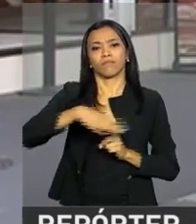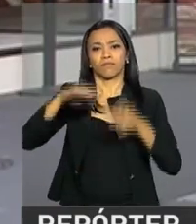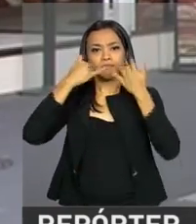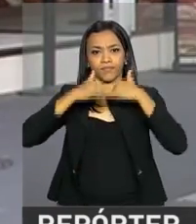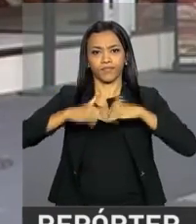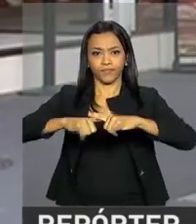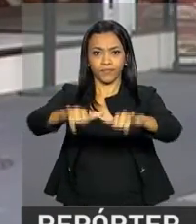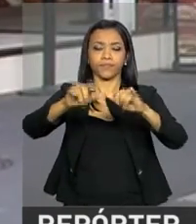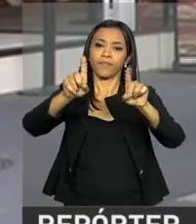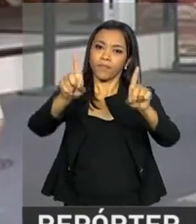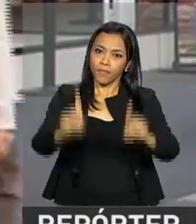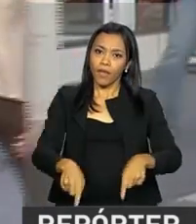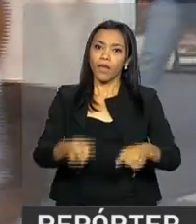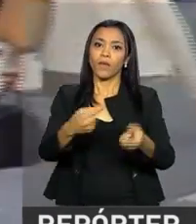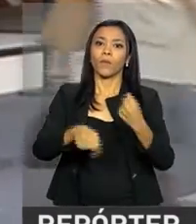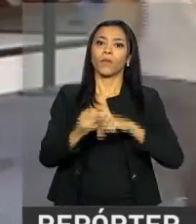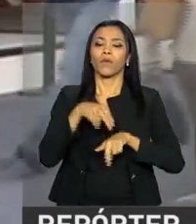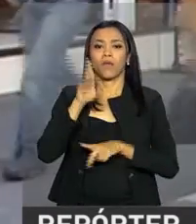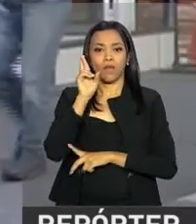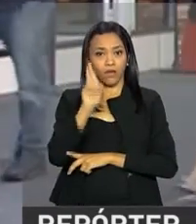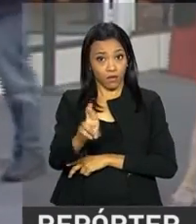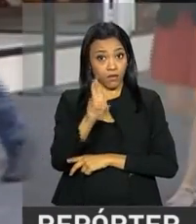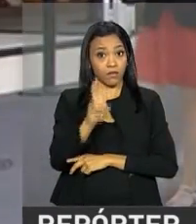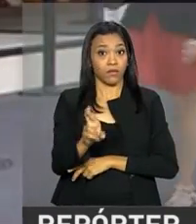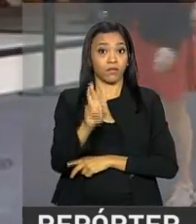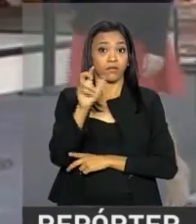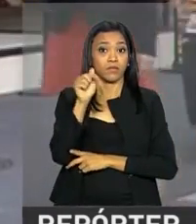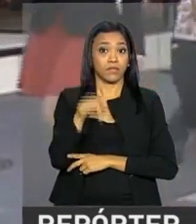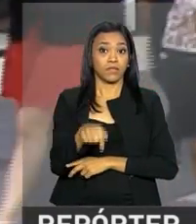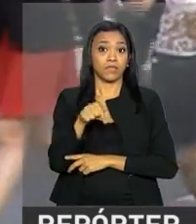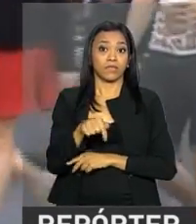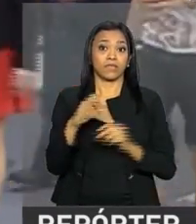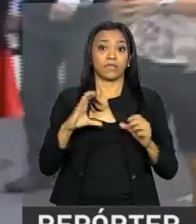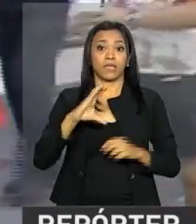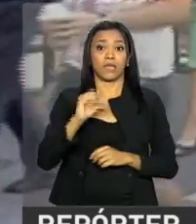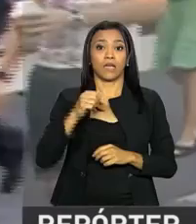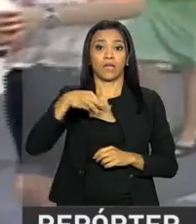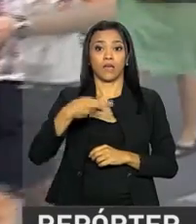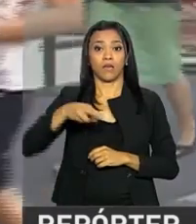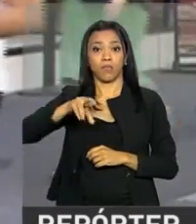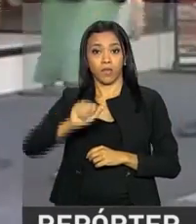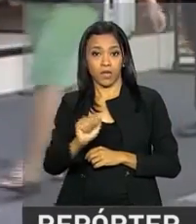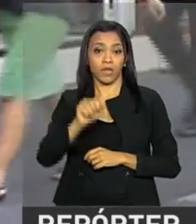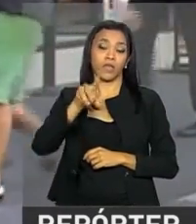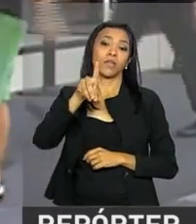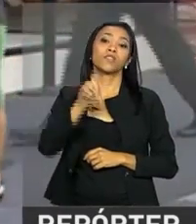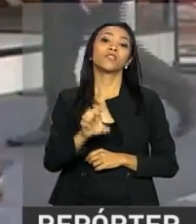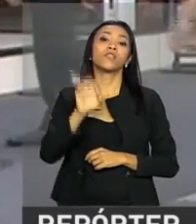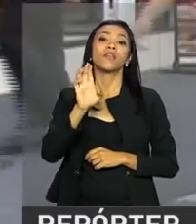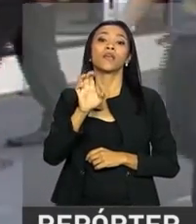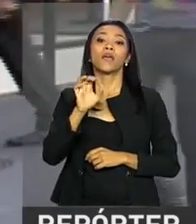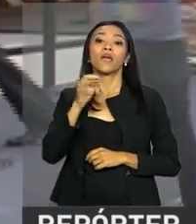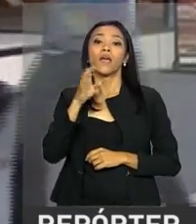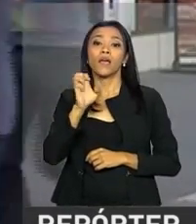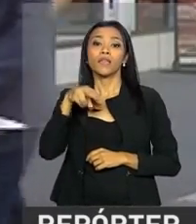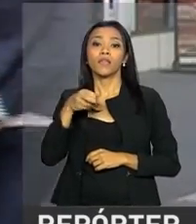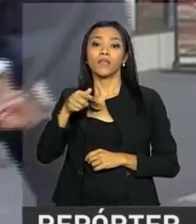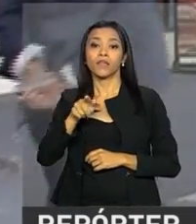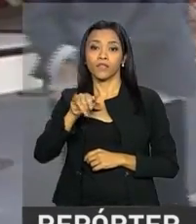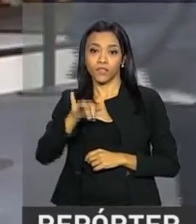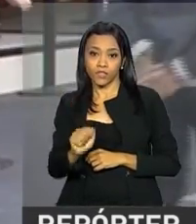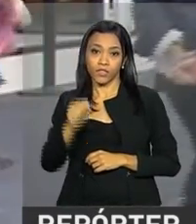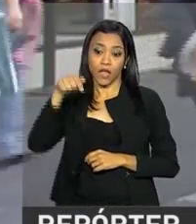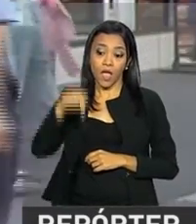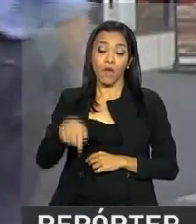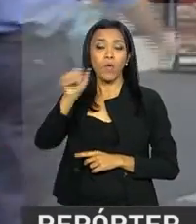passa a ser responsabilidade da câmara de comercialização de energia elétrica é uma associação civil sem fins lucrativos